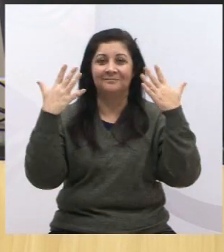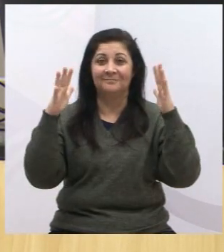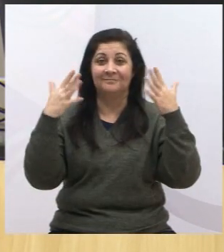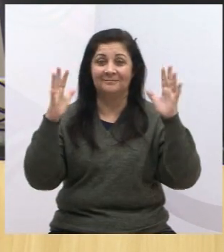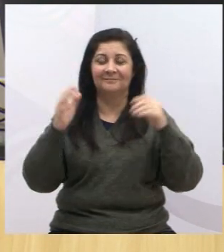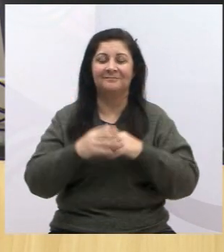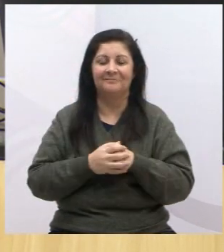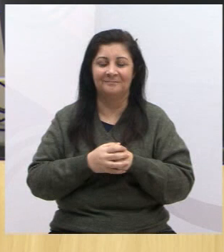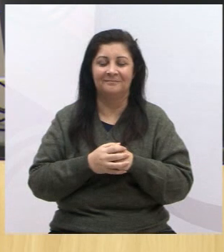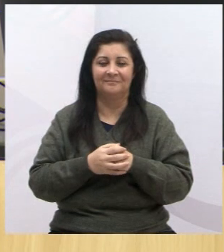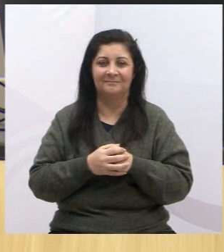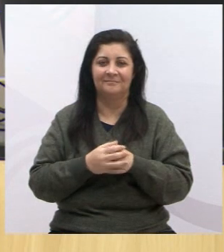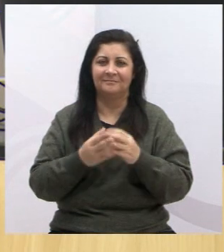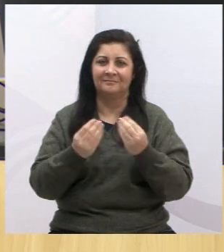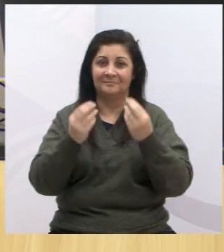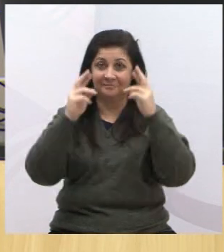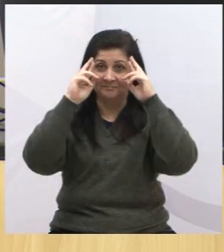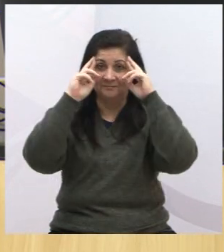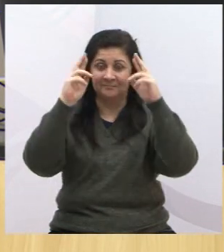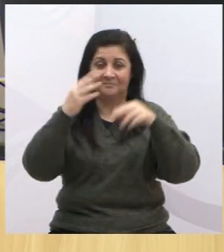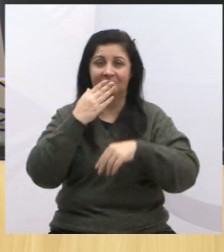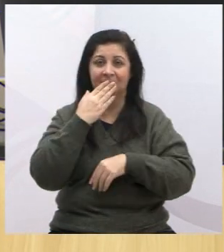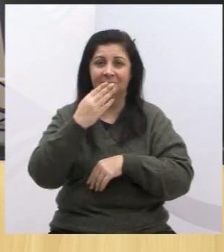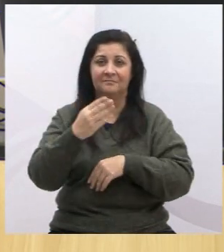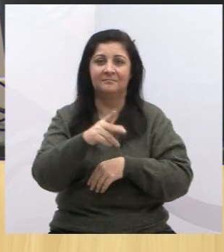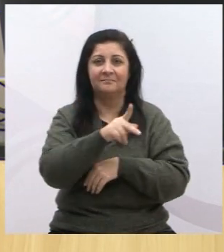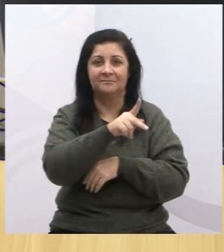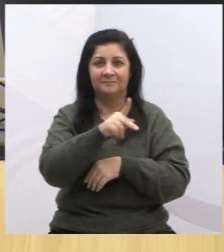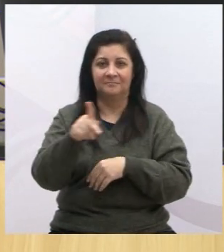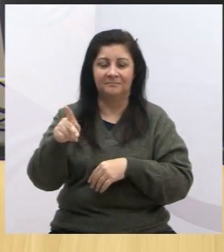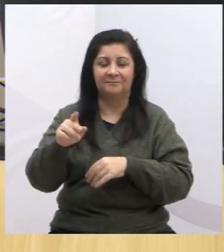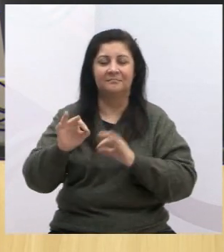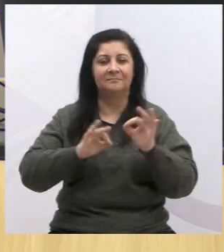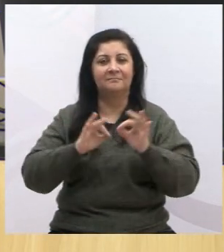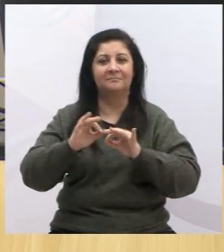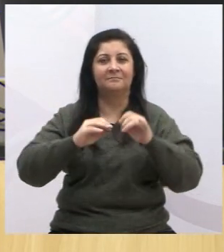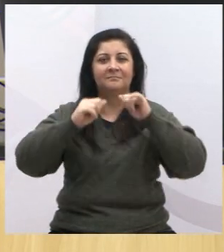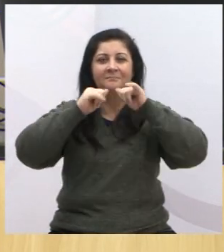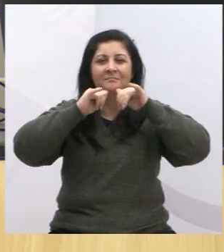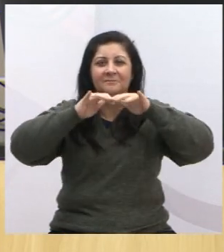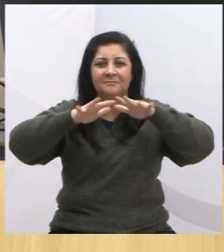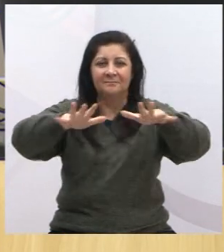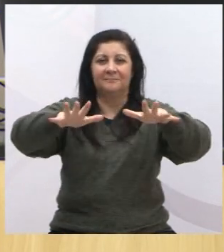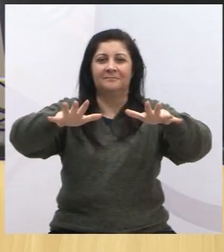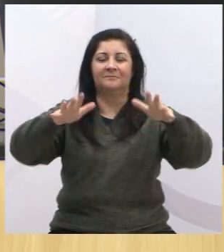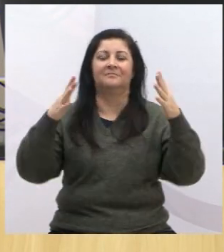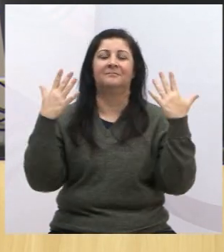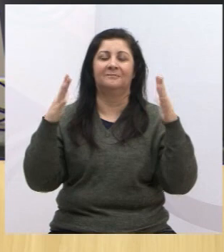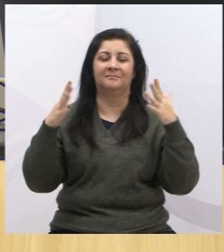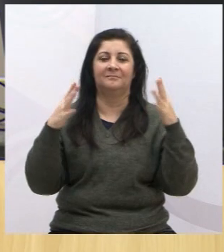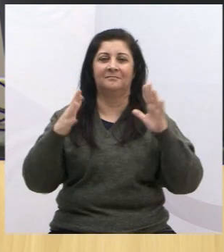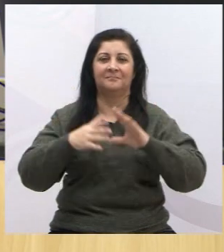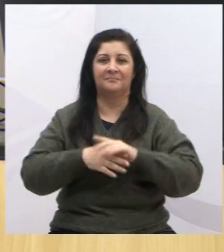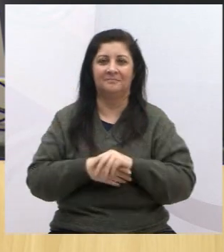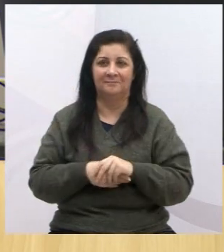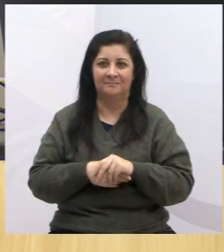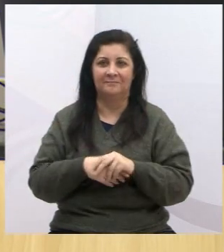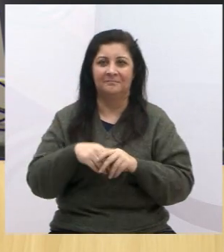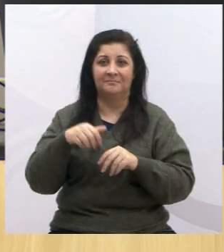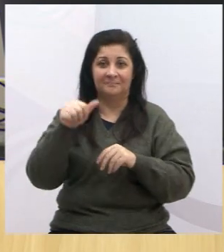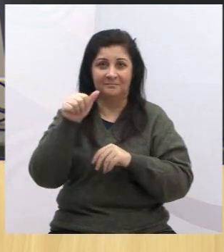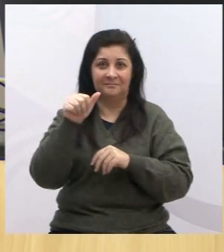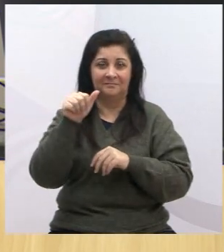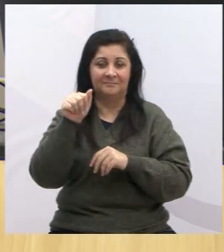respeitosamente requeremos as providências habituais e necessárias para a divulgação dessa propositura ao atleta e à